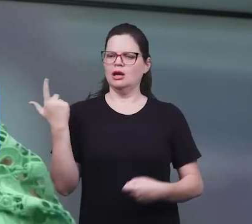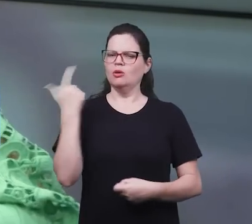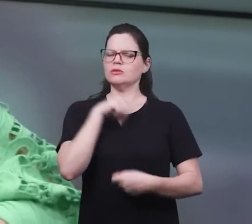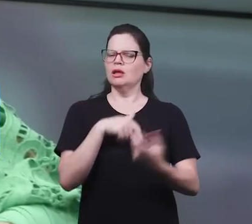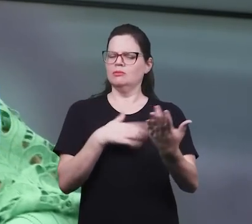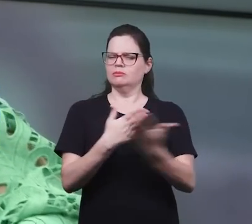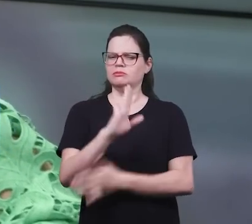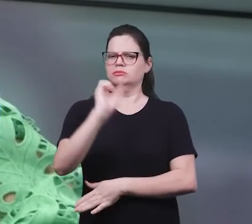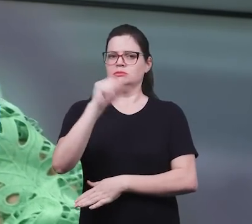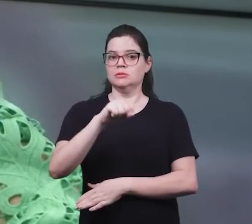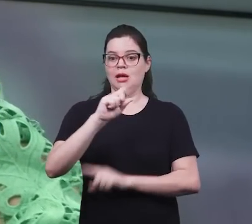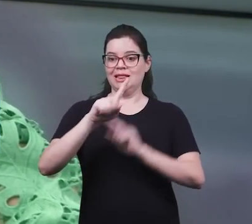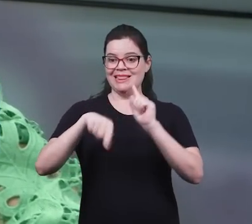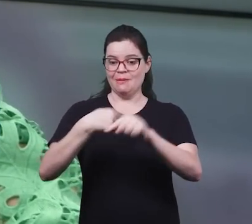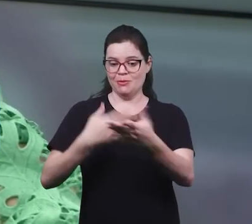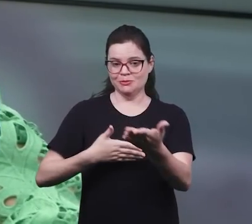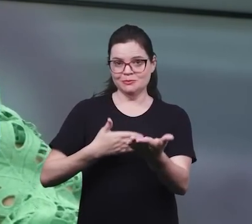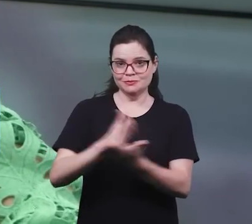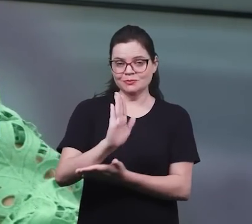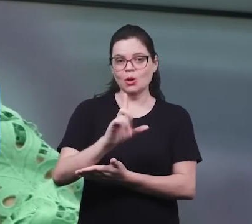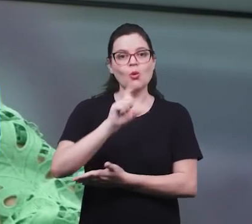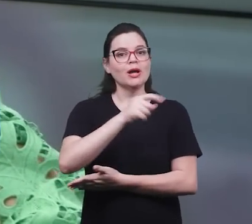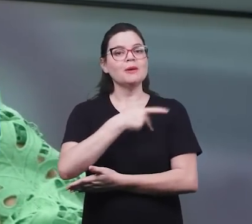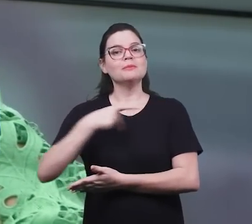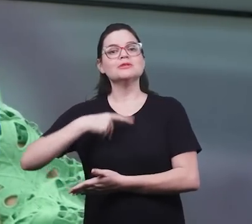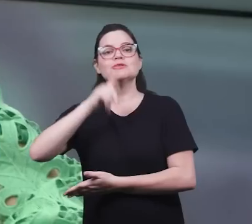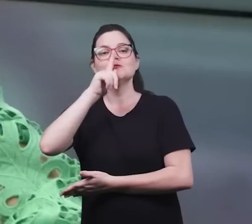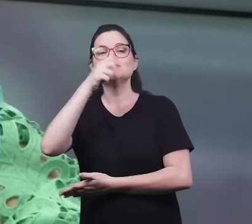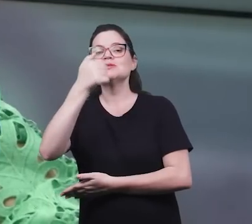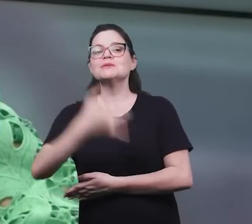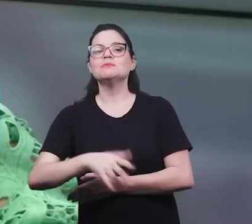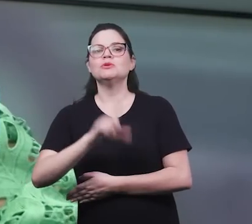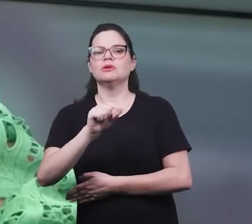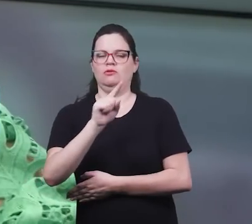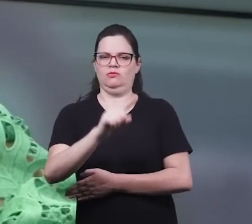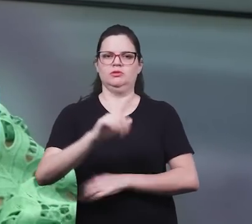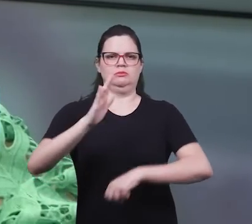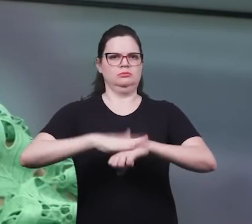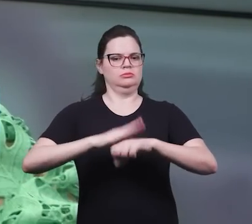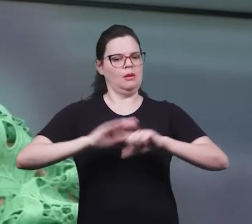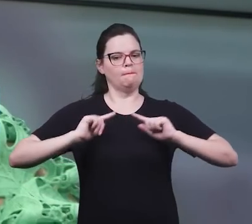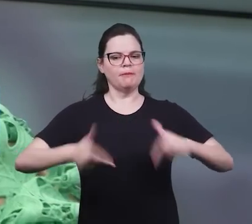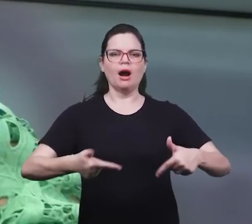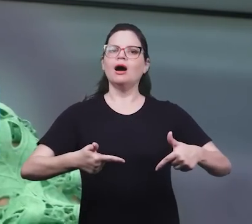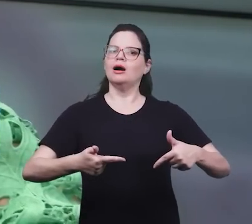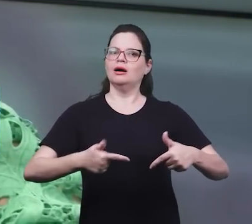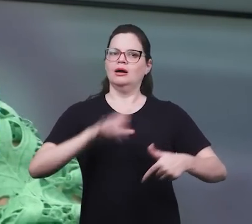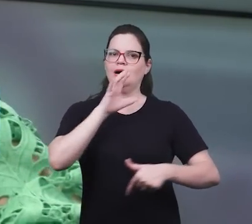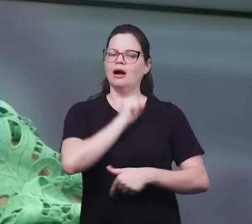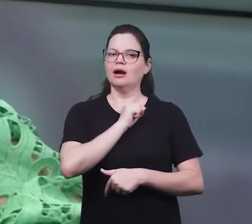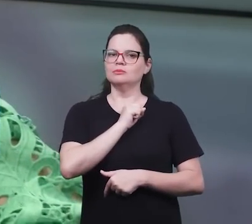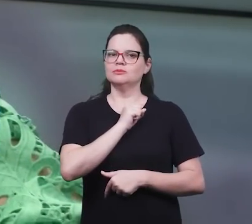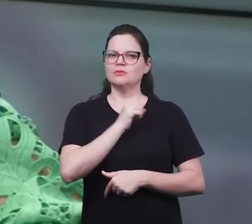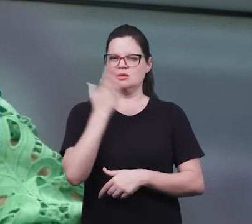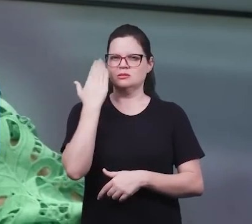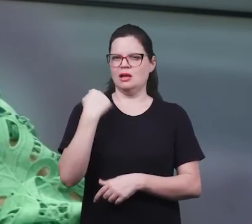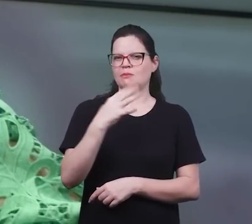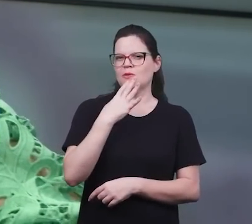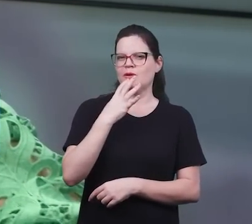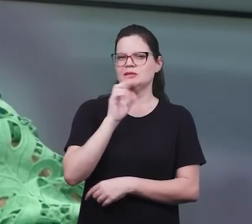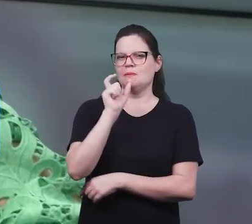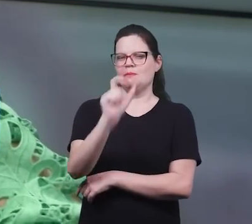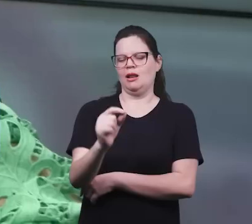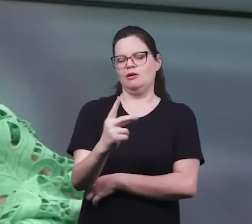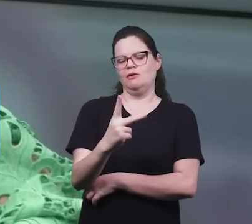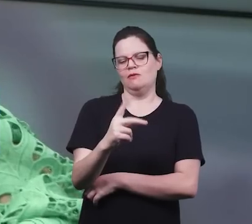E depois de aprovado, o outro ensino do pastor Gilson é ser proativo. Hoje a gente tem visto